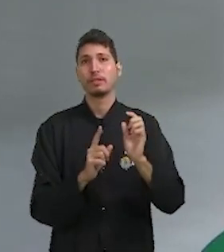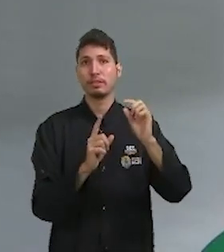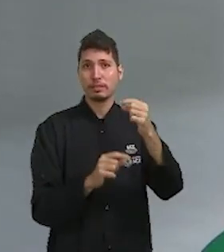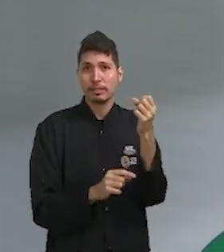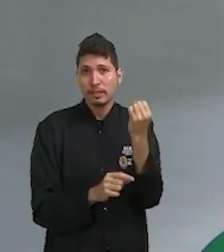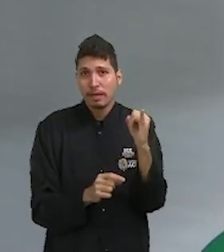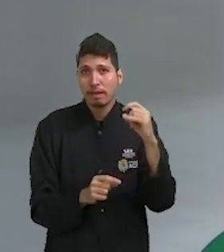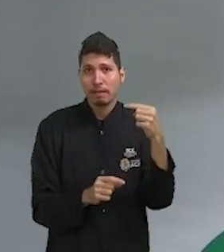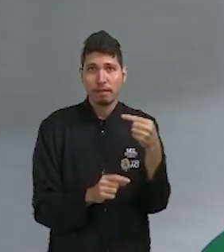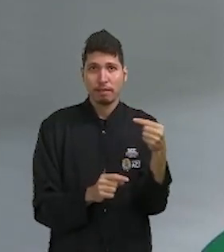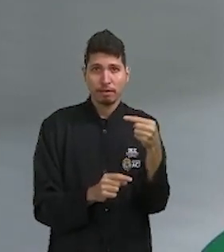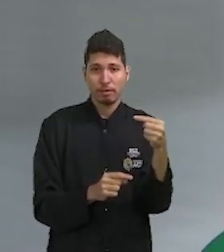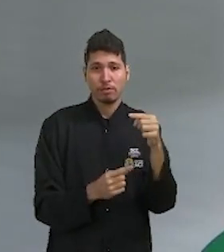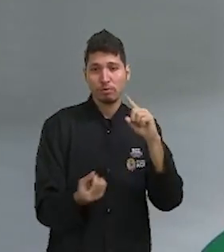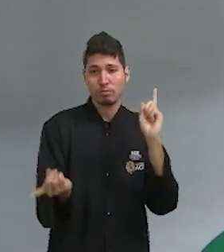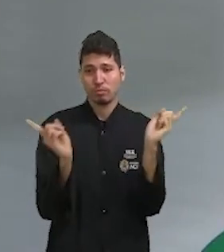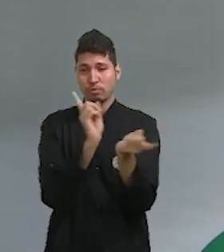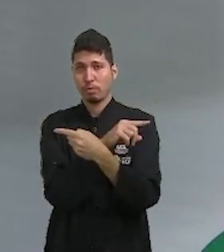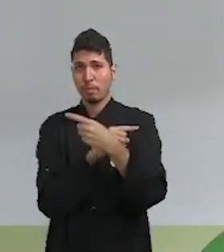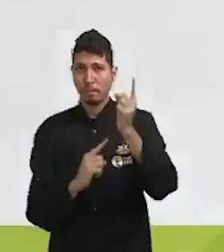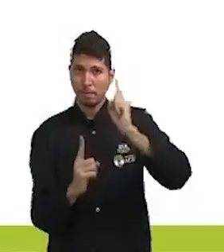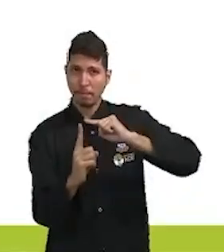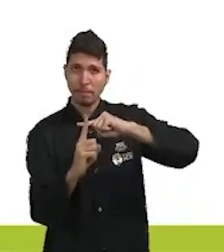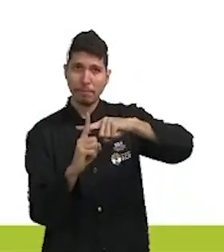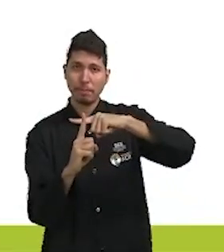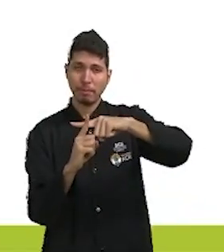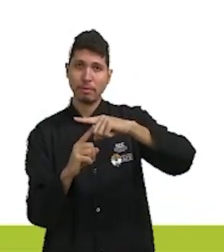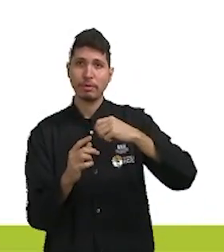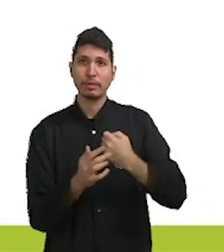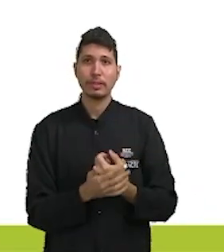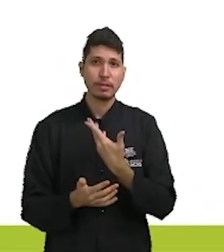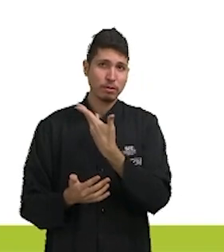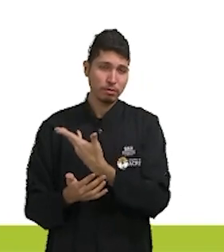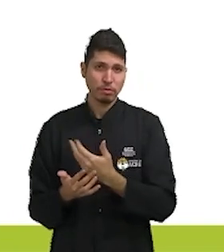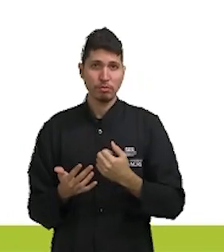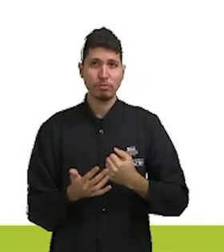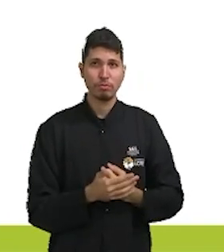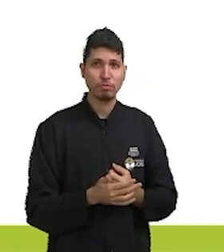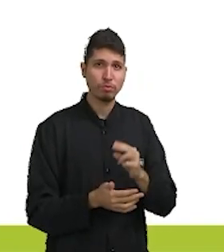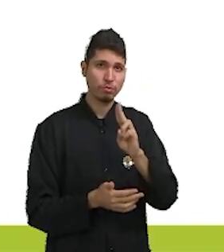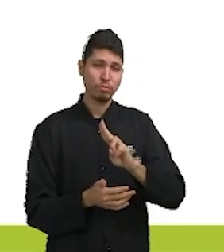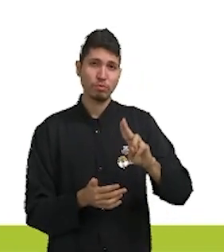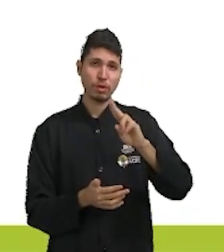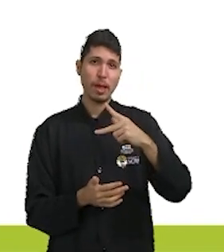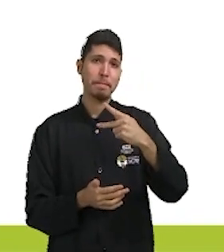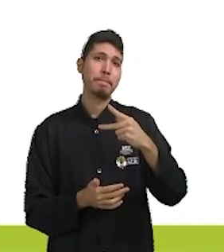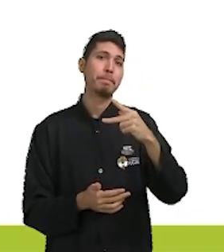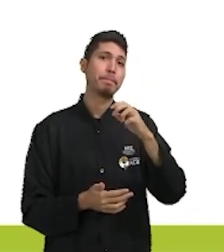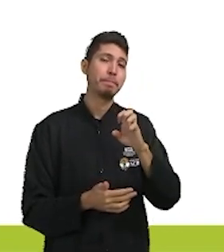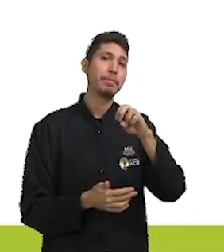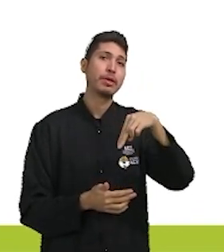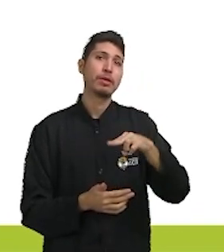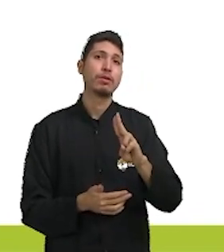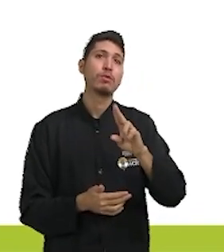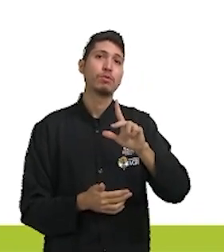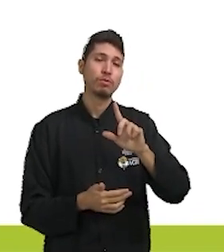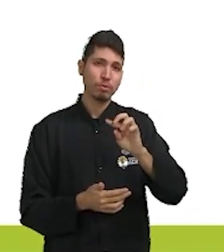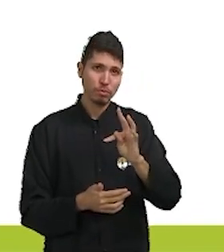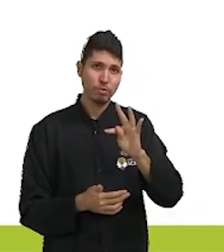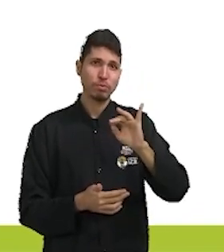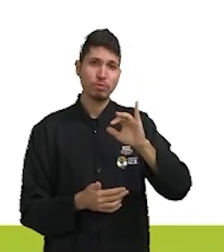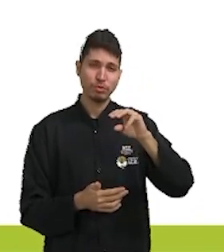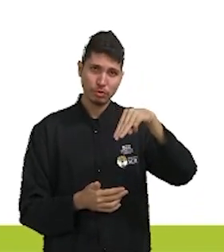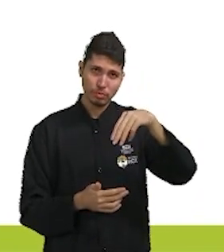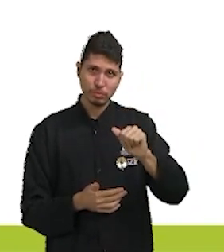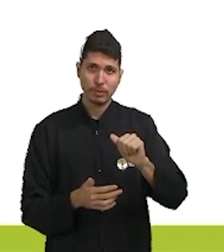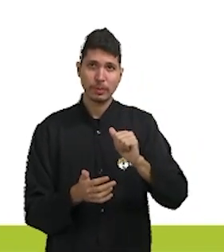se tornar positivo. Então, nesse caso aqui, eu vou utilizar a nossa penúltima, que é a maior de todas, né? Menos